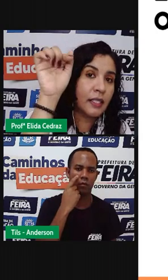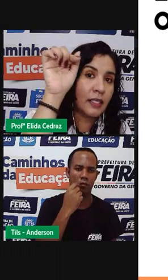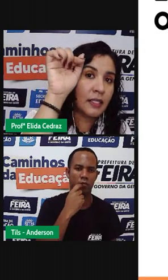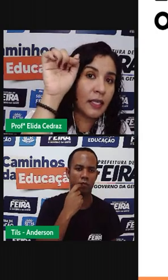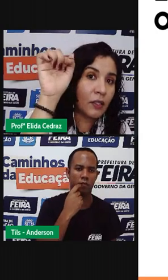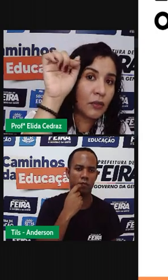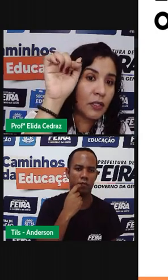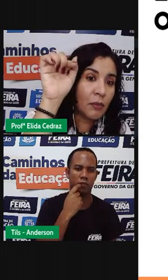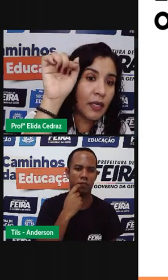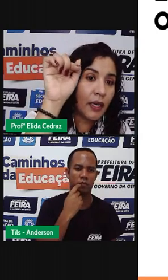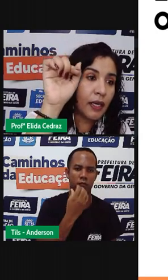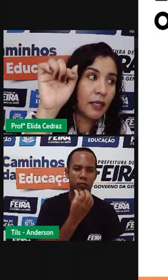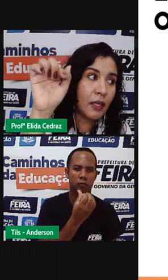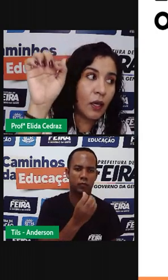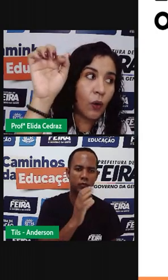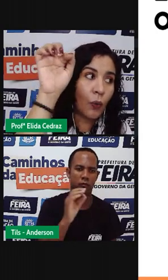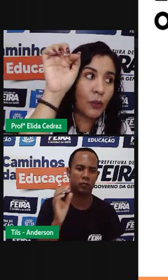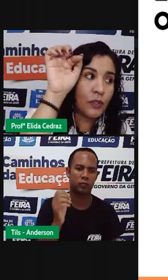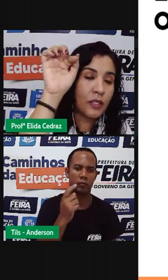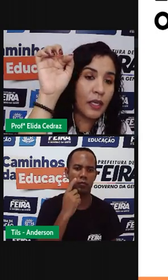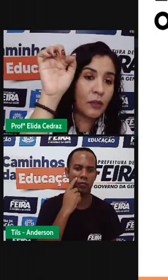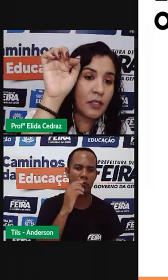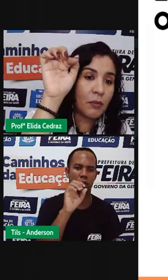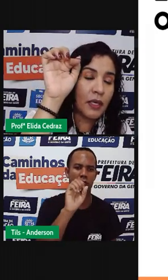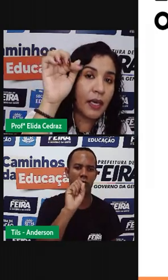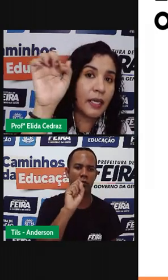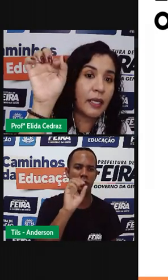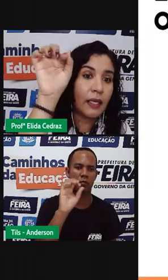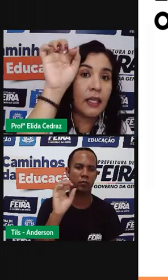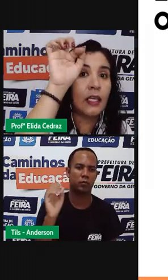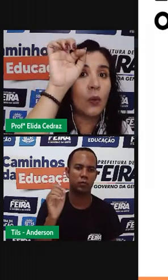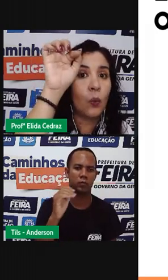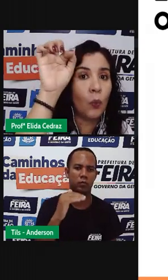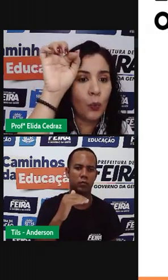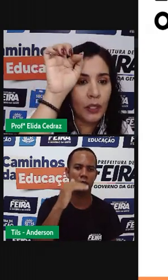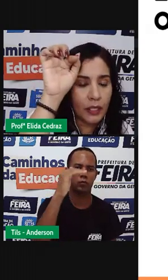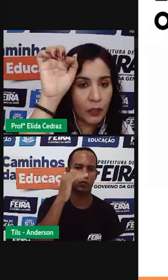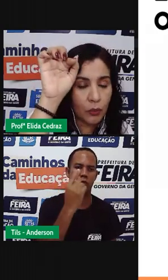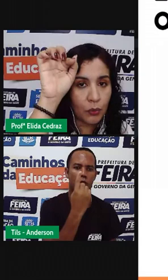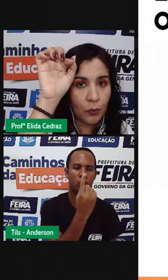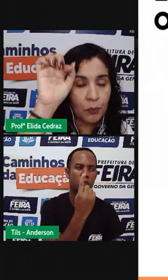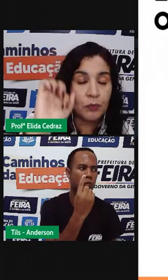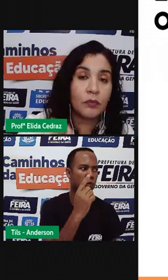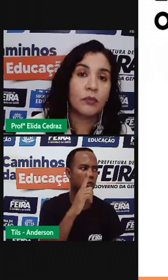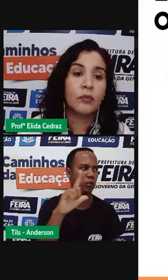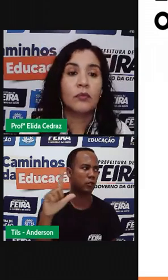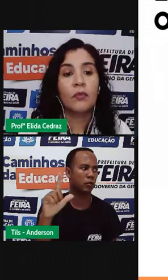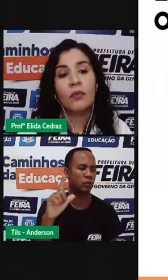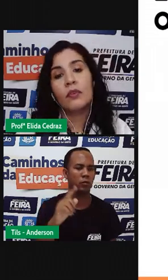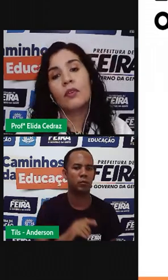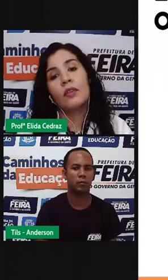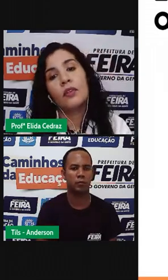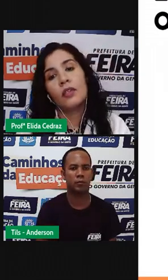ml, 600 ml, 800 ml e 1 litro.